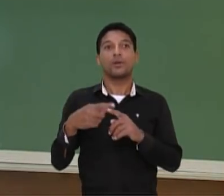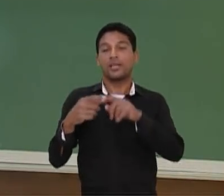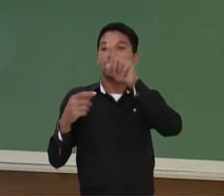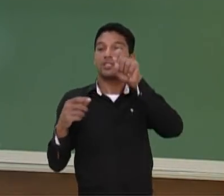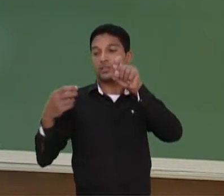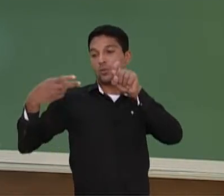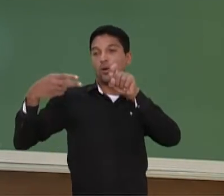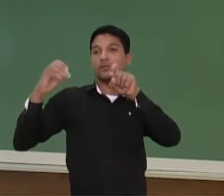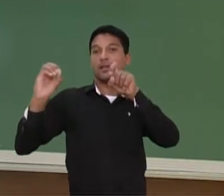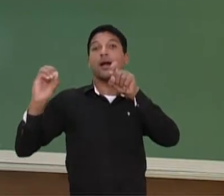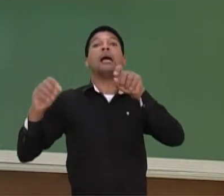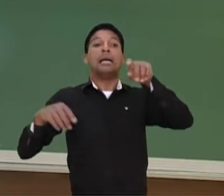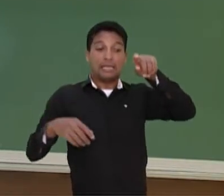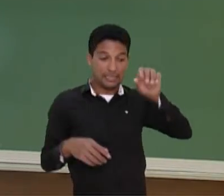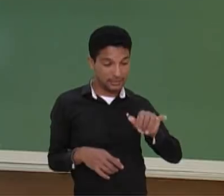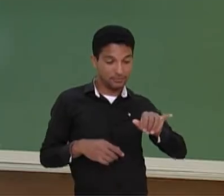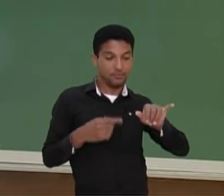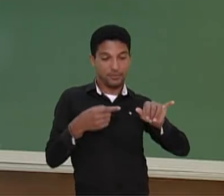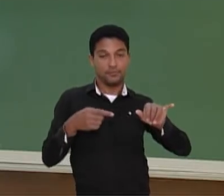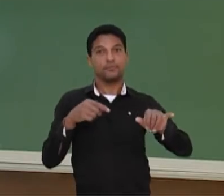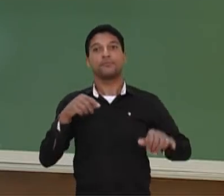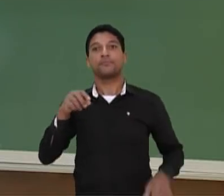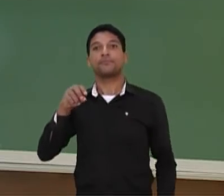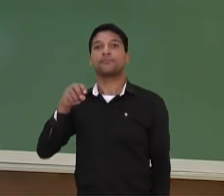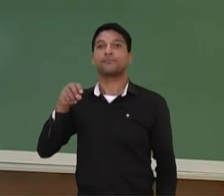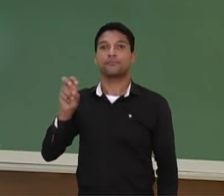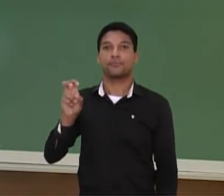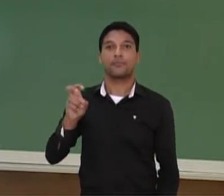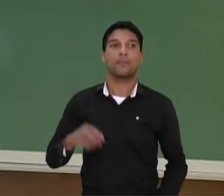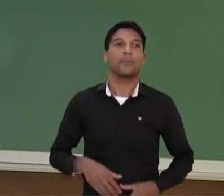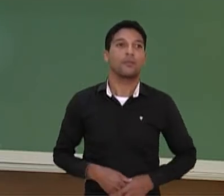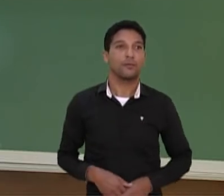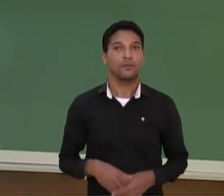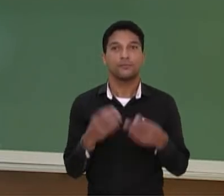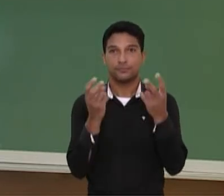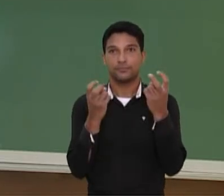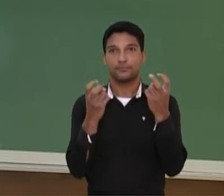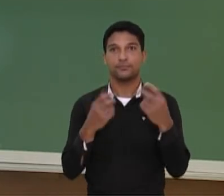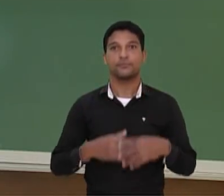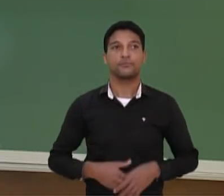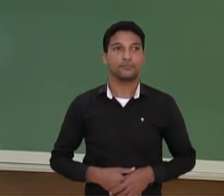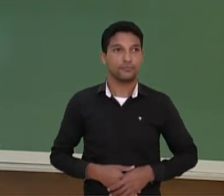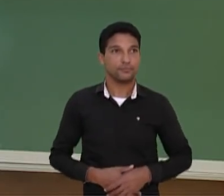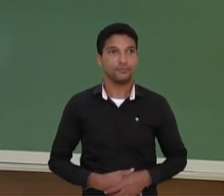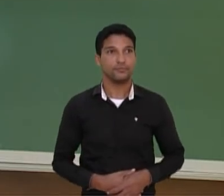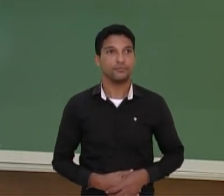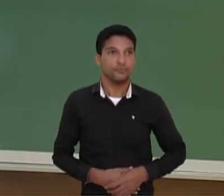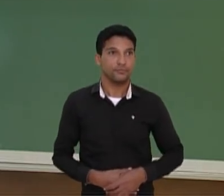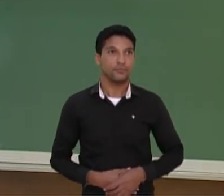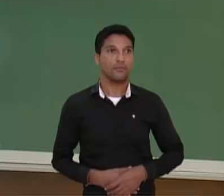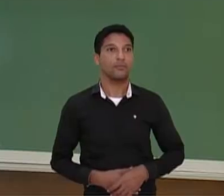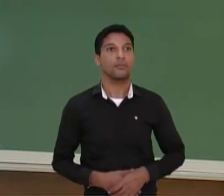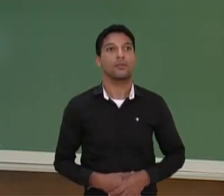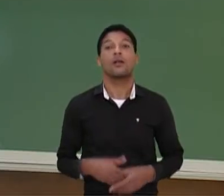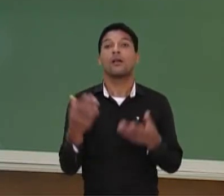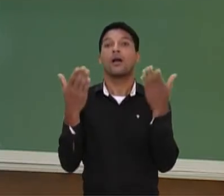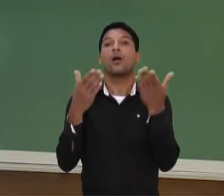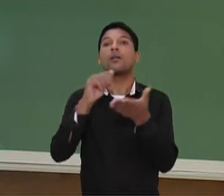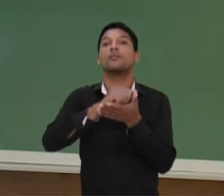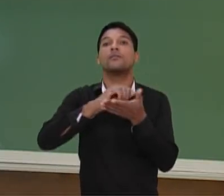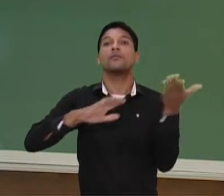é igual a zero, ok? Ponto de interseção, 0 e menos 5. Então, exercício